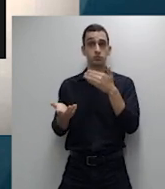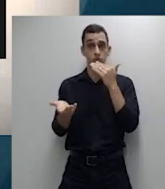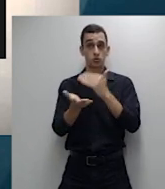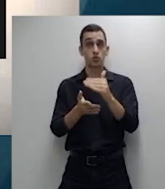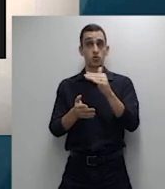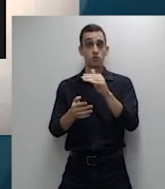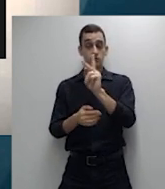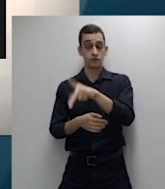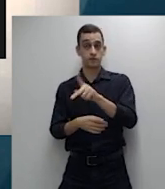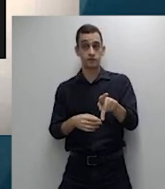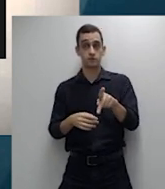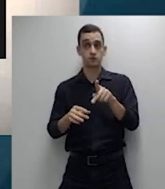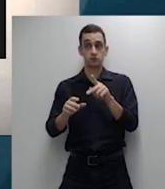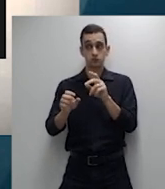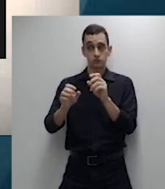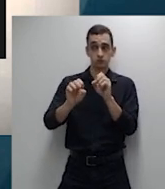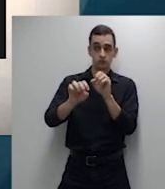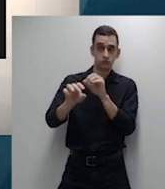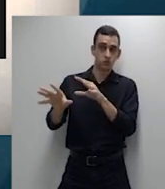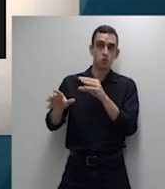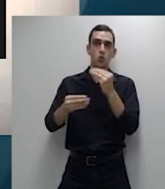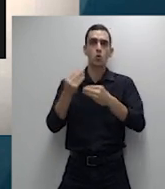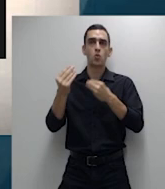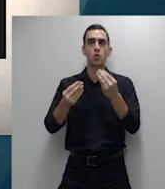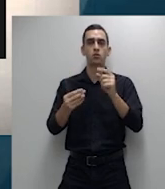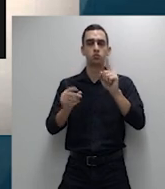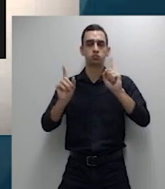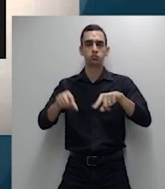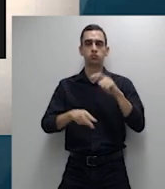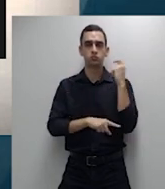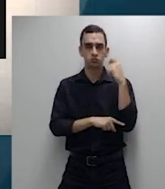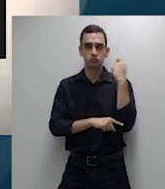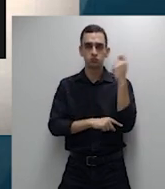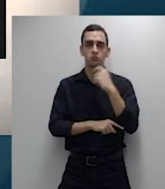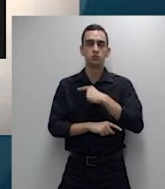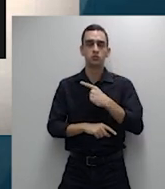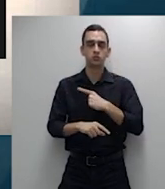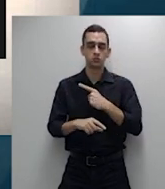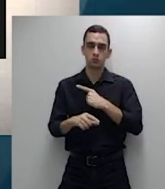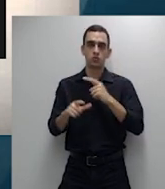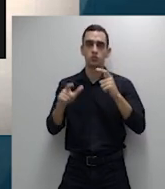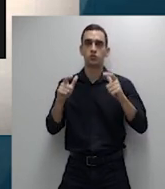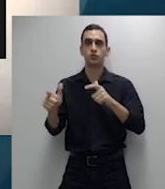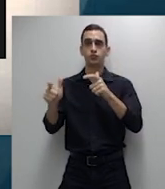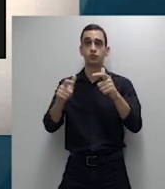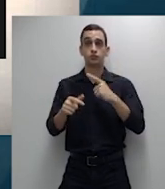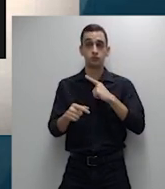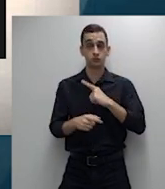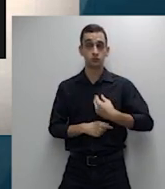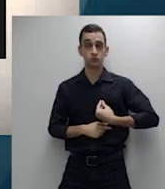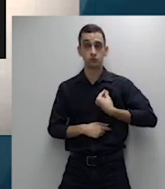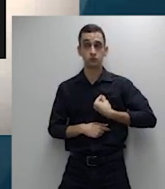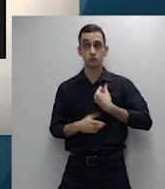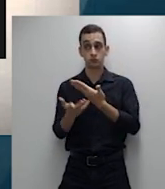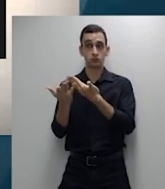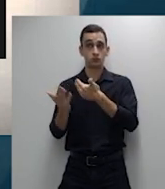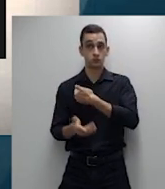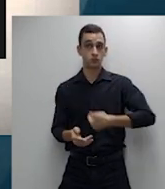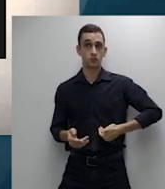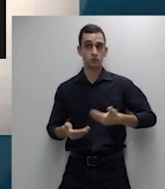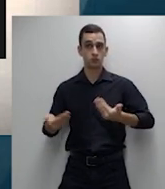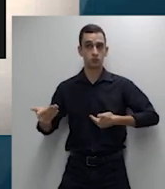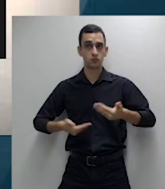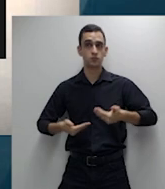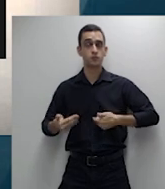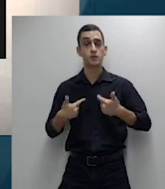no caso de aumentar as pernas grandes passando posteriormente a integrar os quadros da empresa da cidade então estou negando